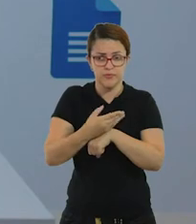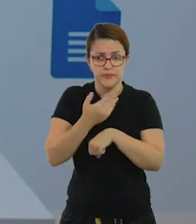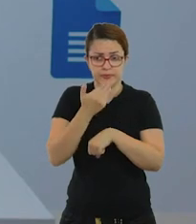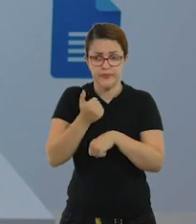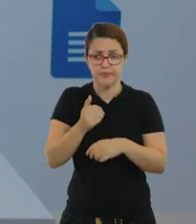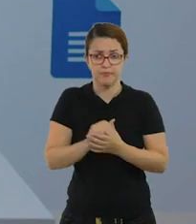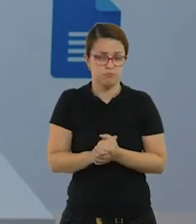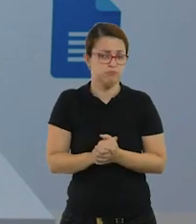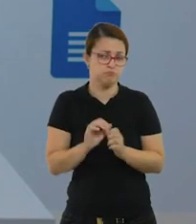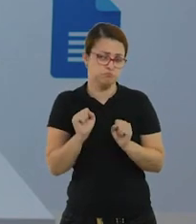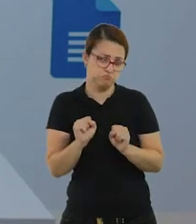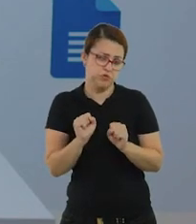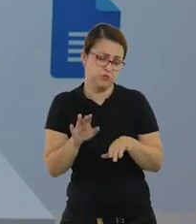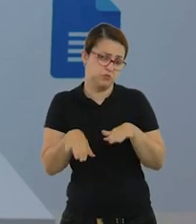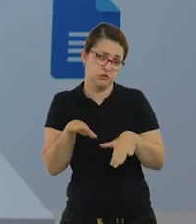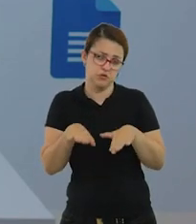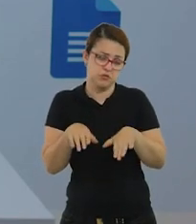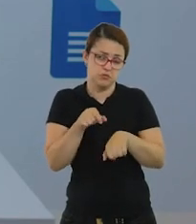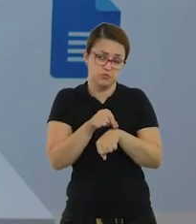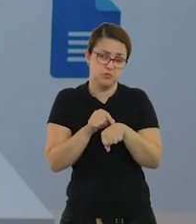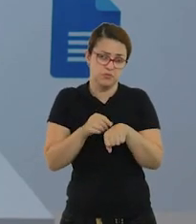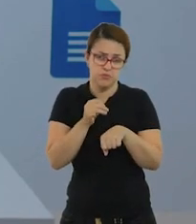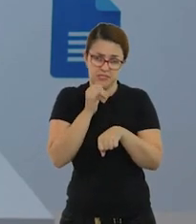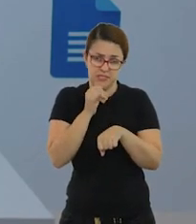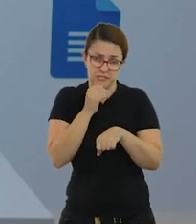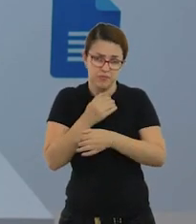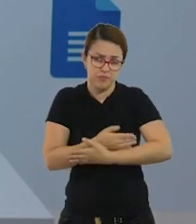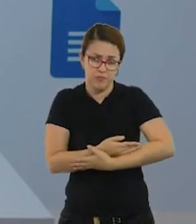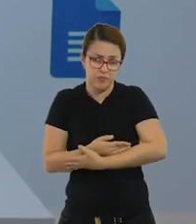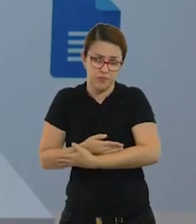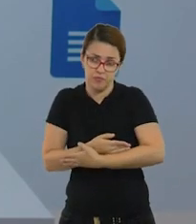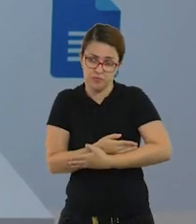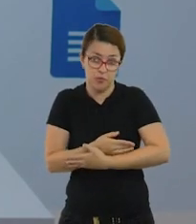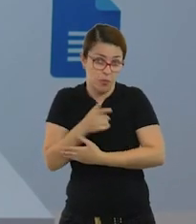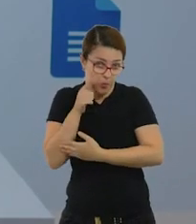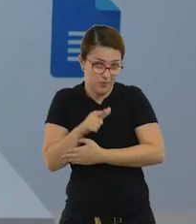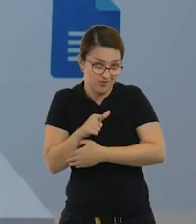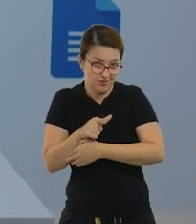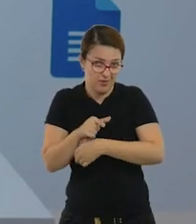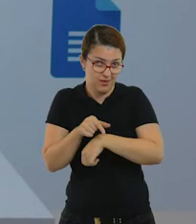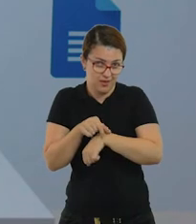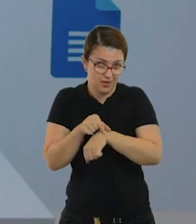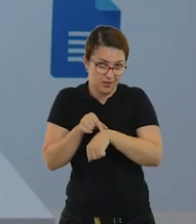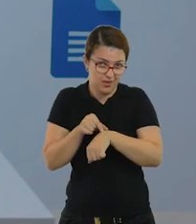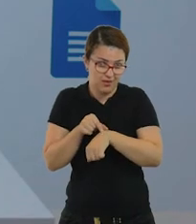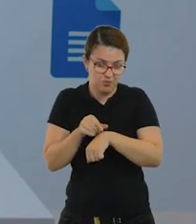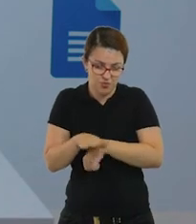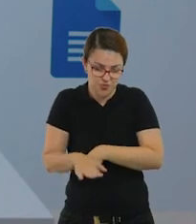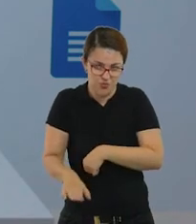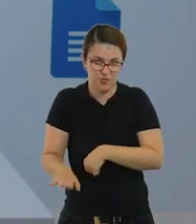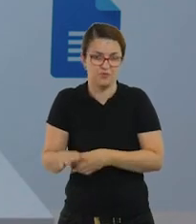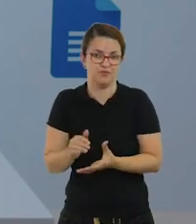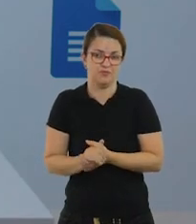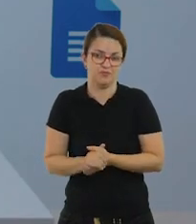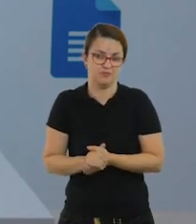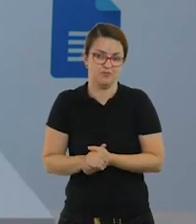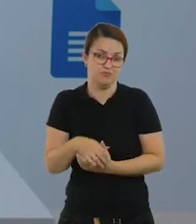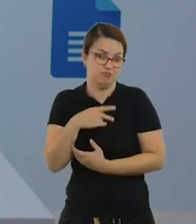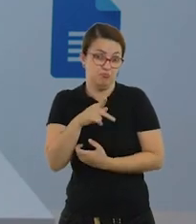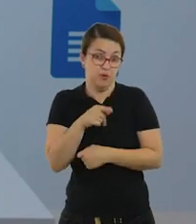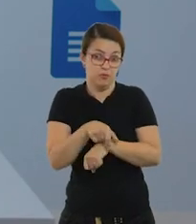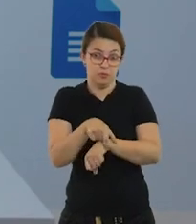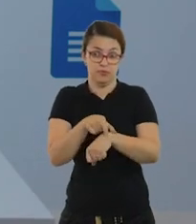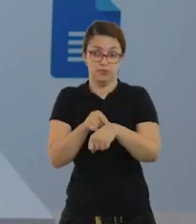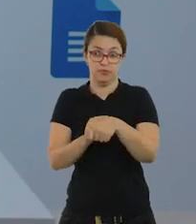inteiro? Até poderia, dependendo do tamanho do pulso. Se for um bebezinho, vai caber no pulso dele. Mas o seu é um pouquinho maior, tá? Então a gente faz